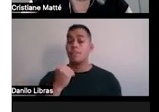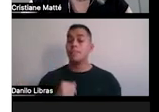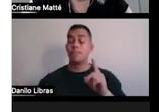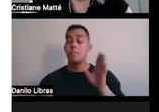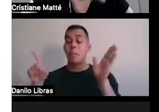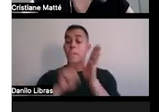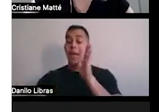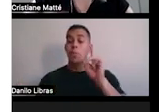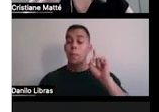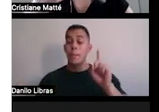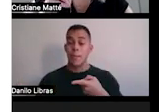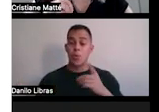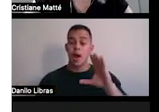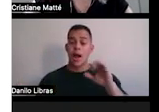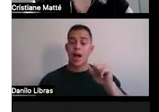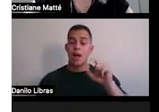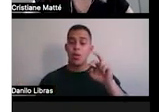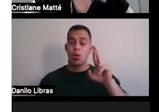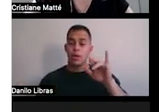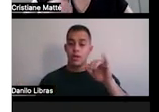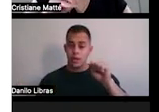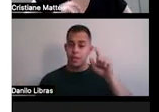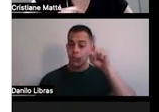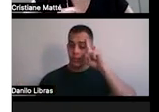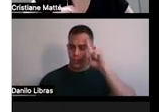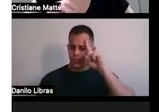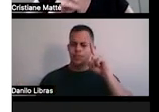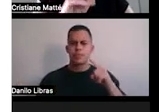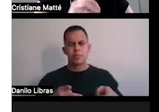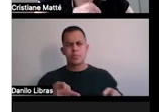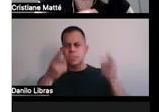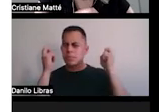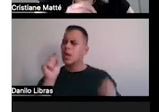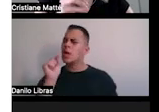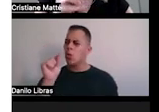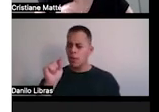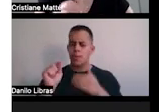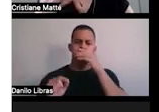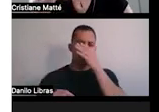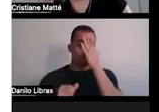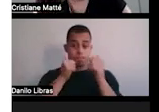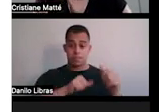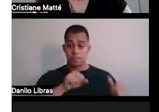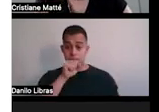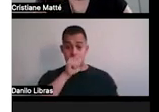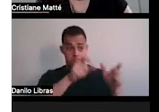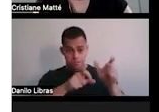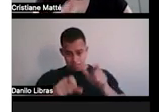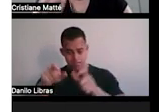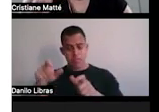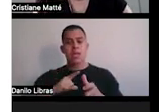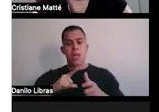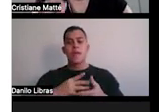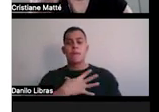por dia. O que se identificou com isso? Se identificou que essas mães tiveram filhos muito pequenos,